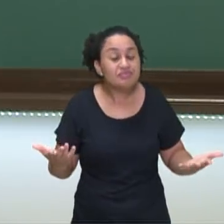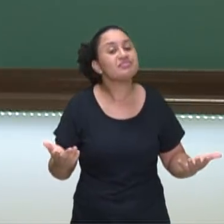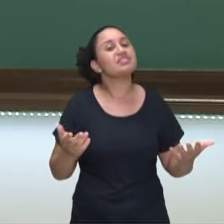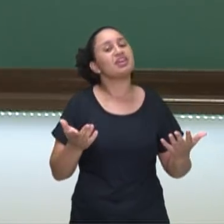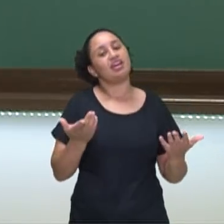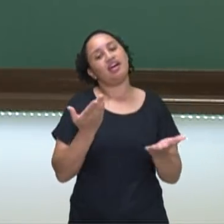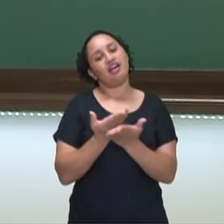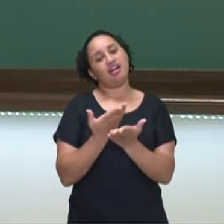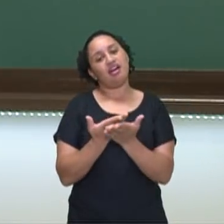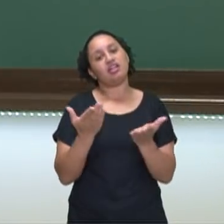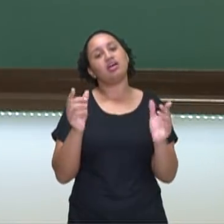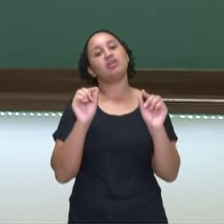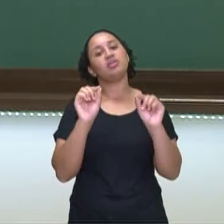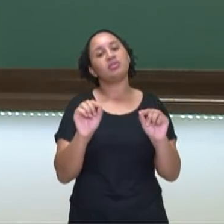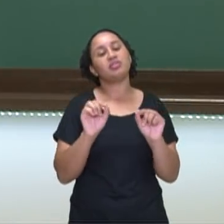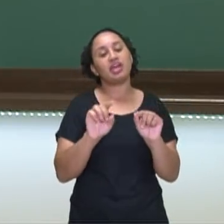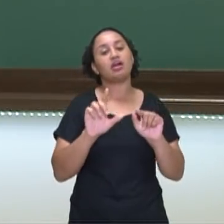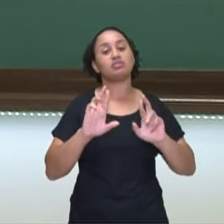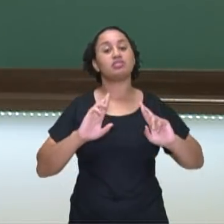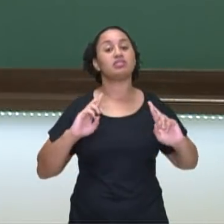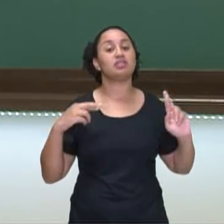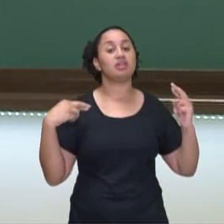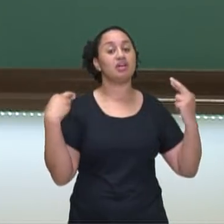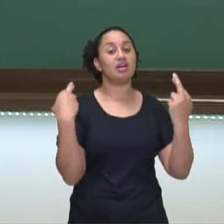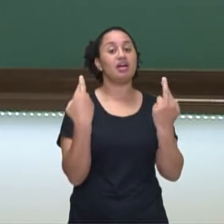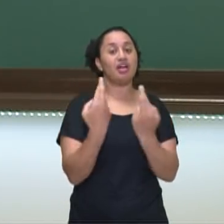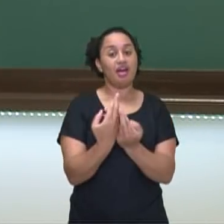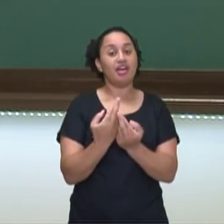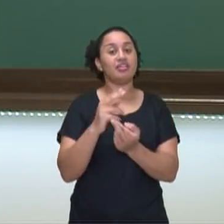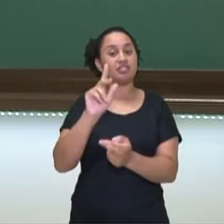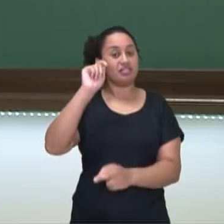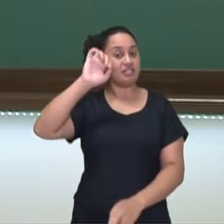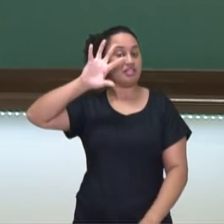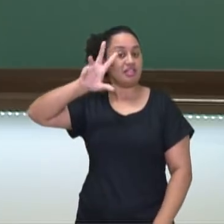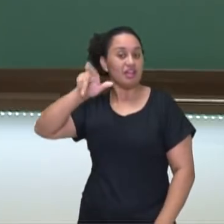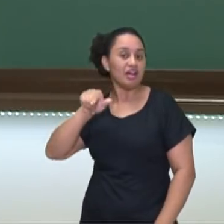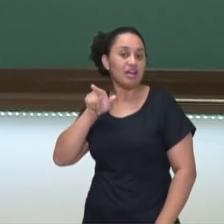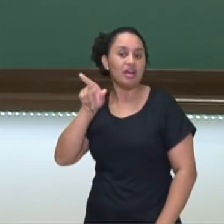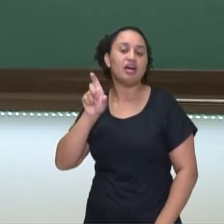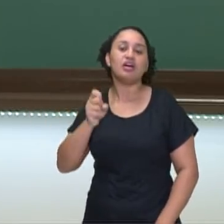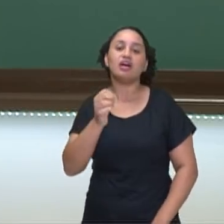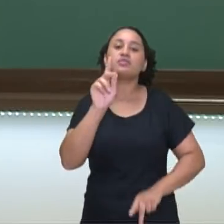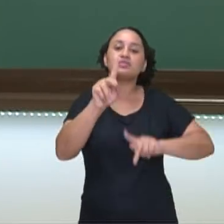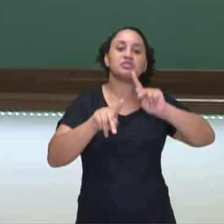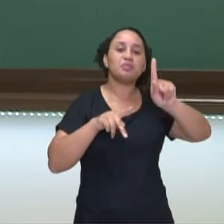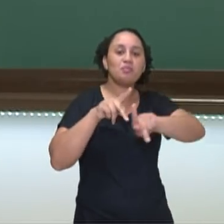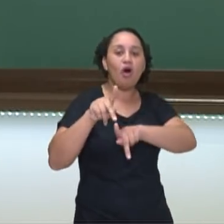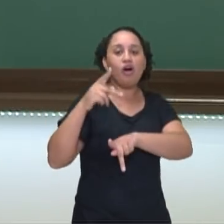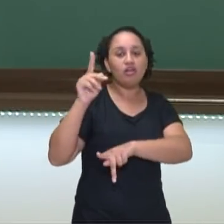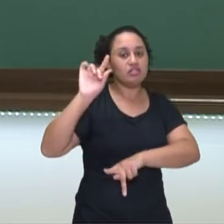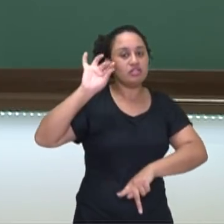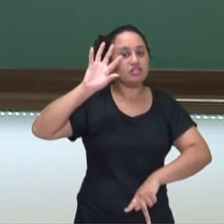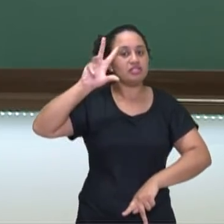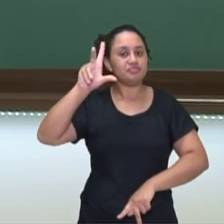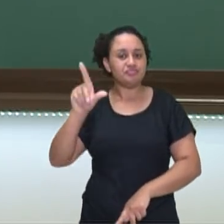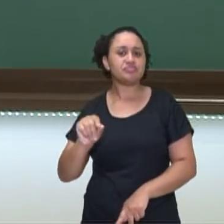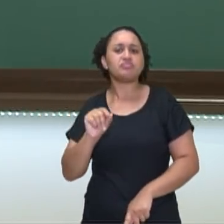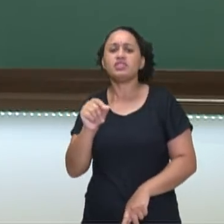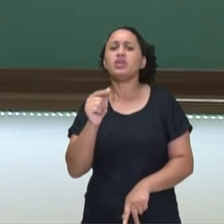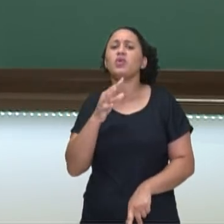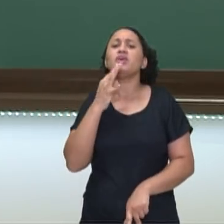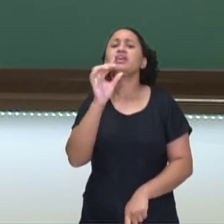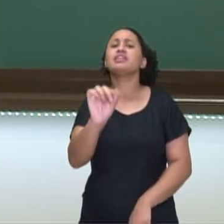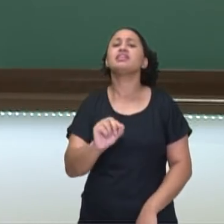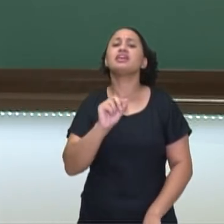vamos falar sobre reinos africanos, sobre povos africanos ainda, e vamos falar sobre os